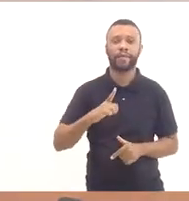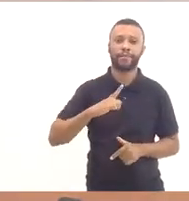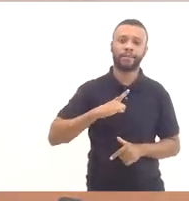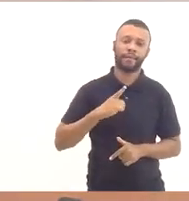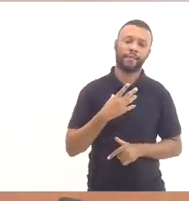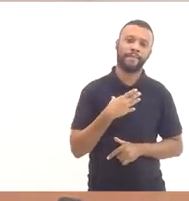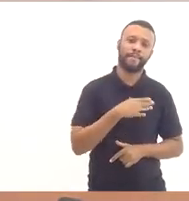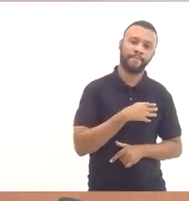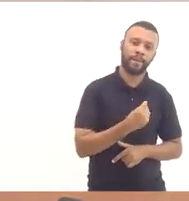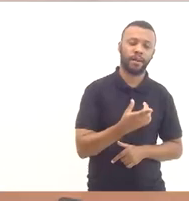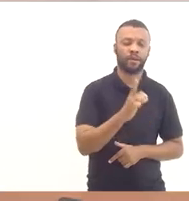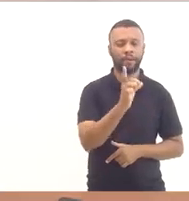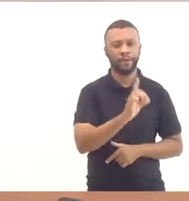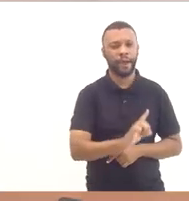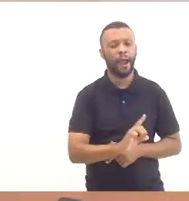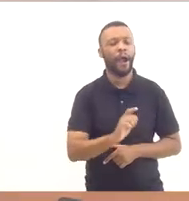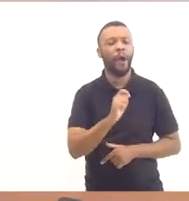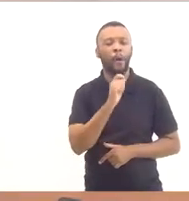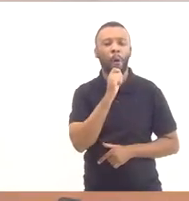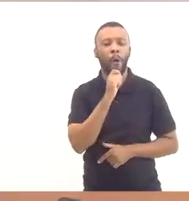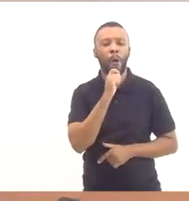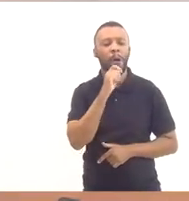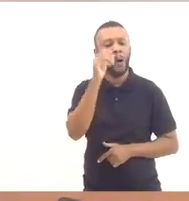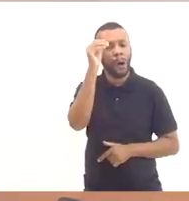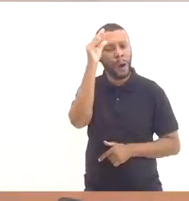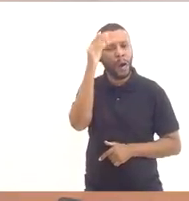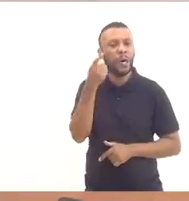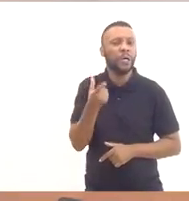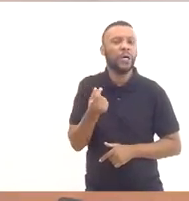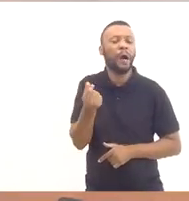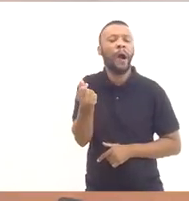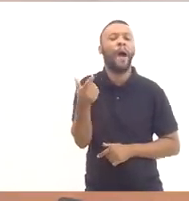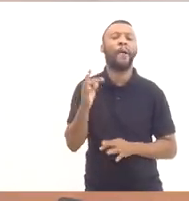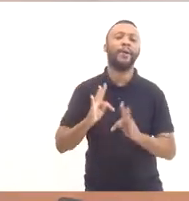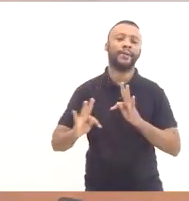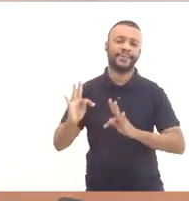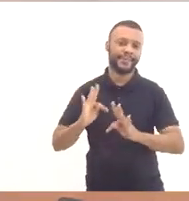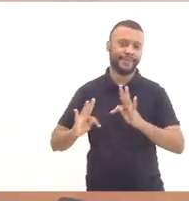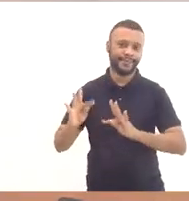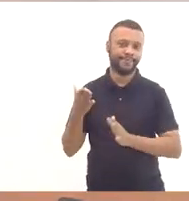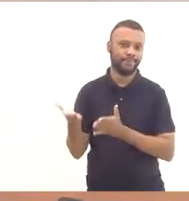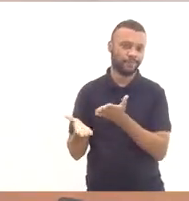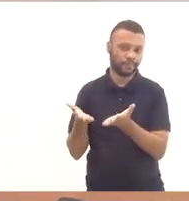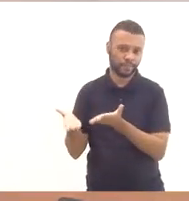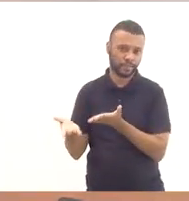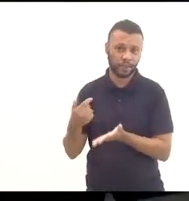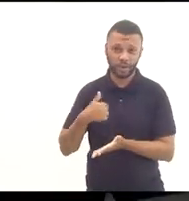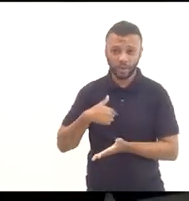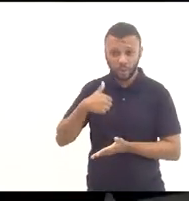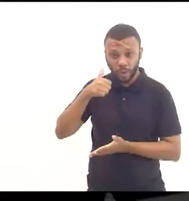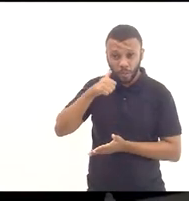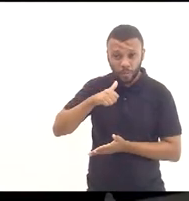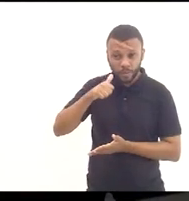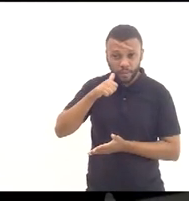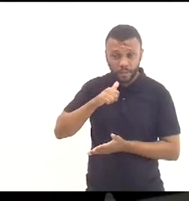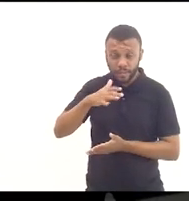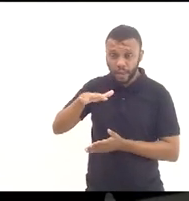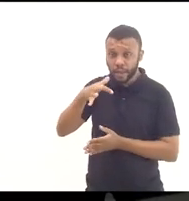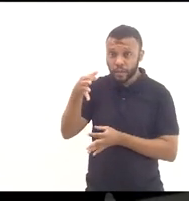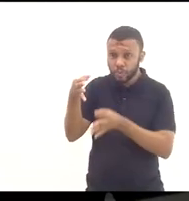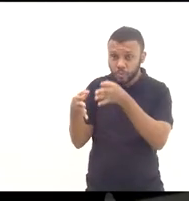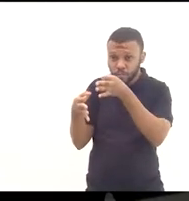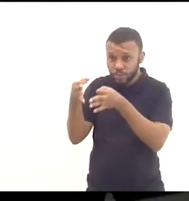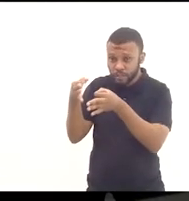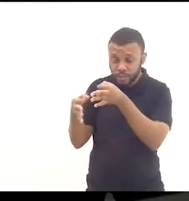não ter conhecimento e não ter dinheiro para fazer esse tratamento eu mulher do jurídico fiz uma